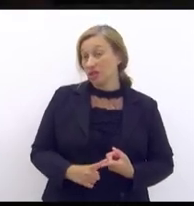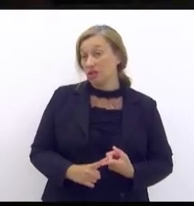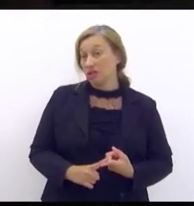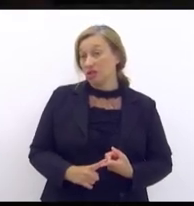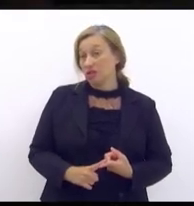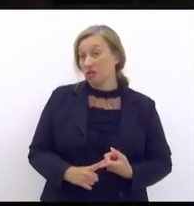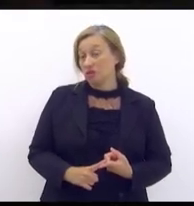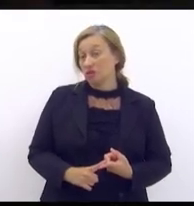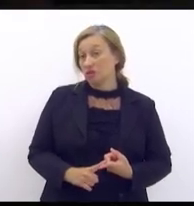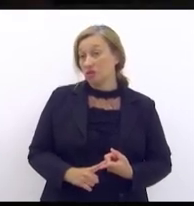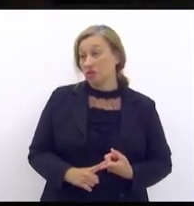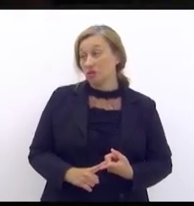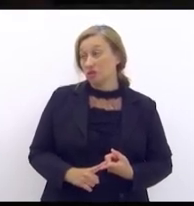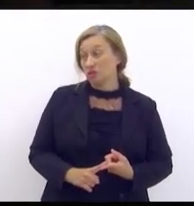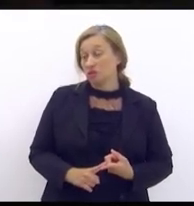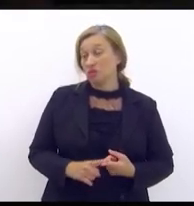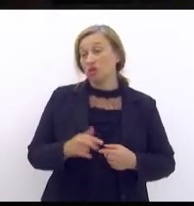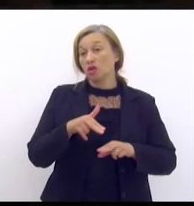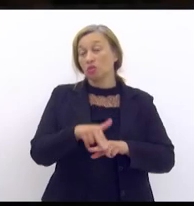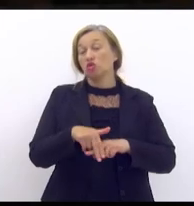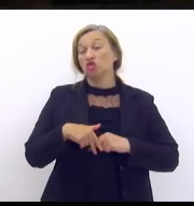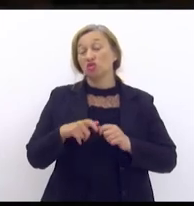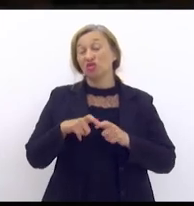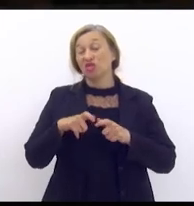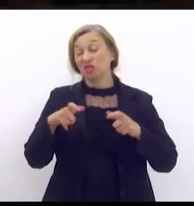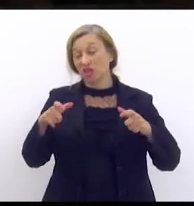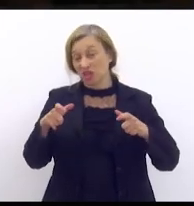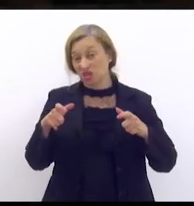das grandes causas